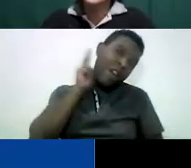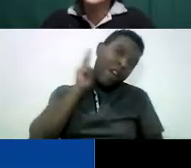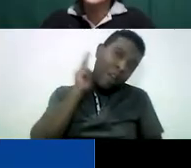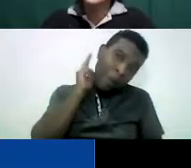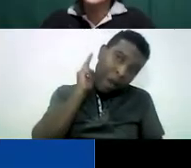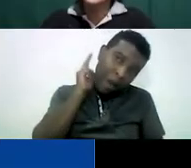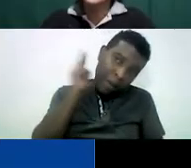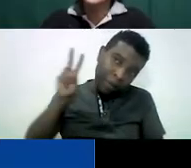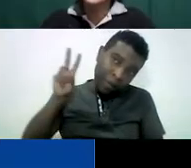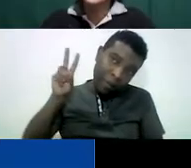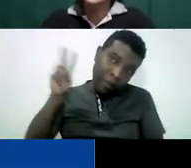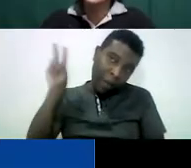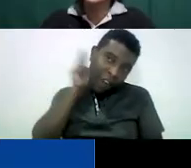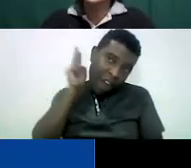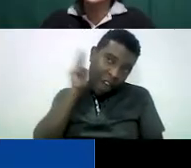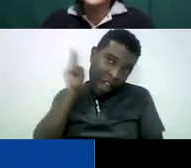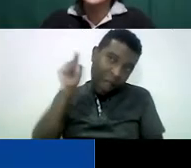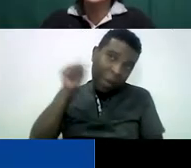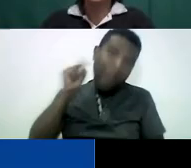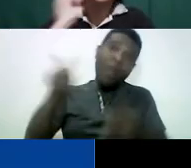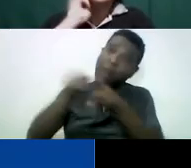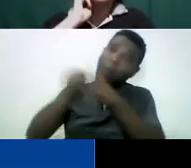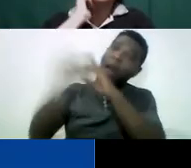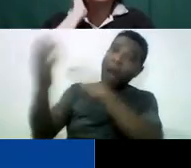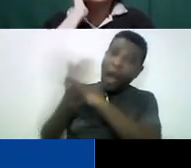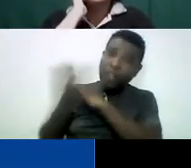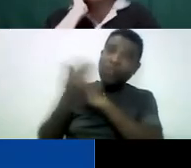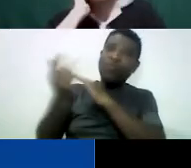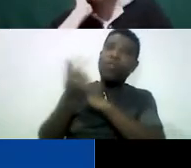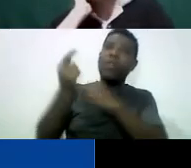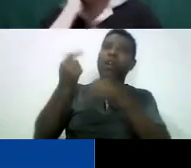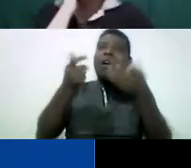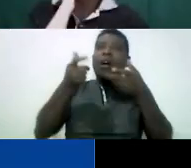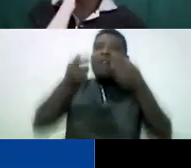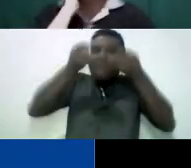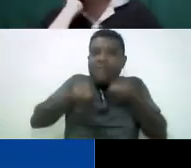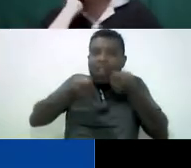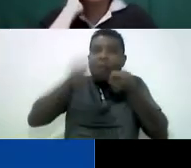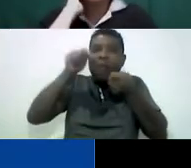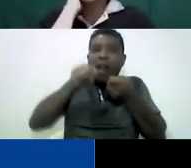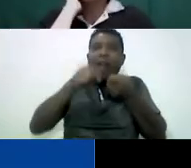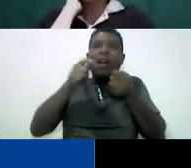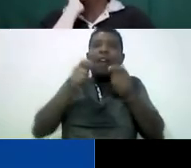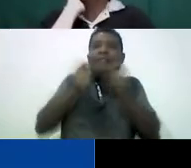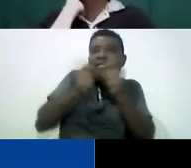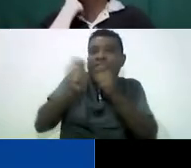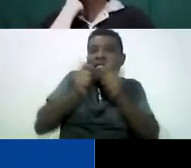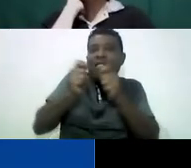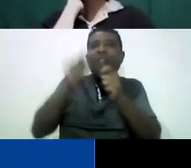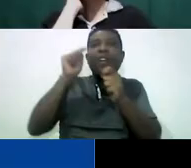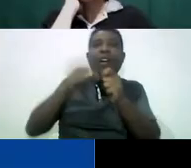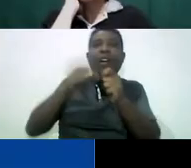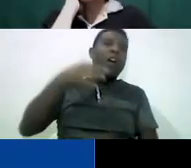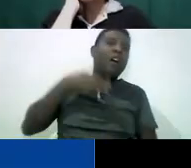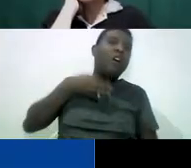coluna cervical, tá? Os longo da cabeça, longo do pescoço. Então, são músculos da região anterior,